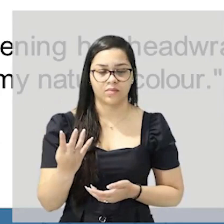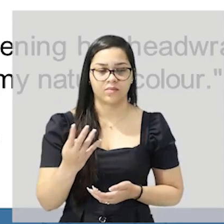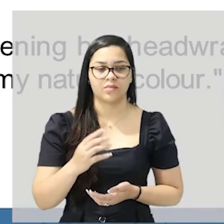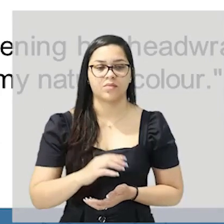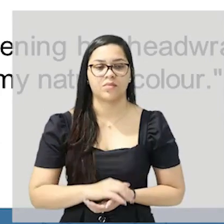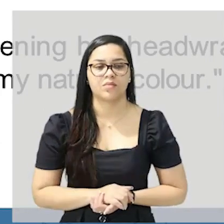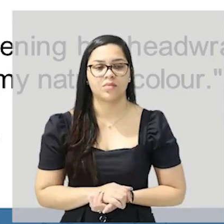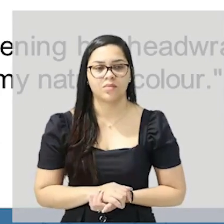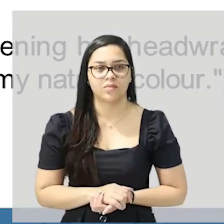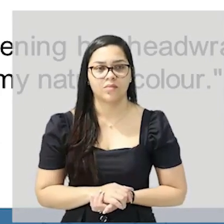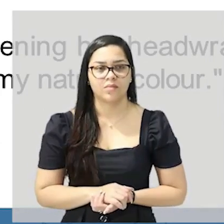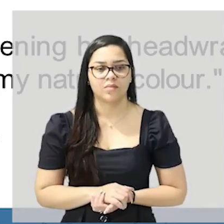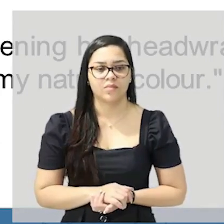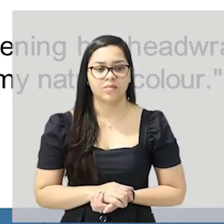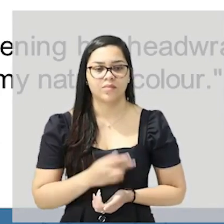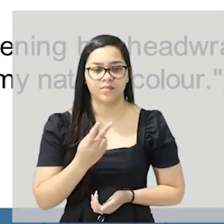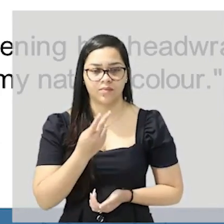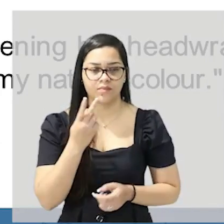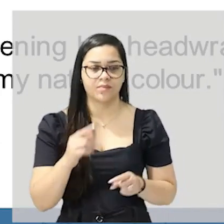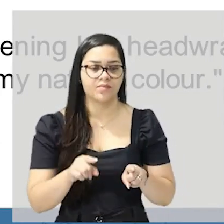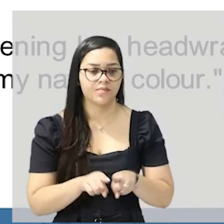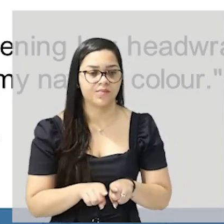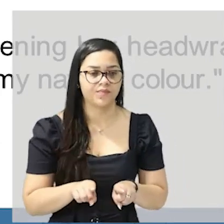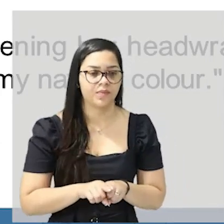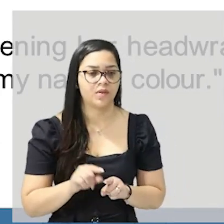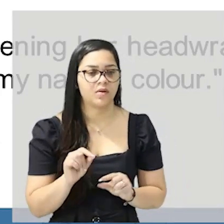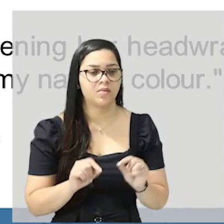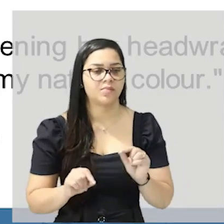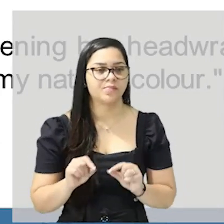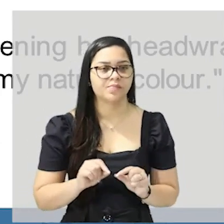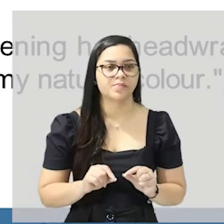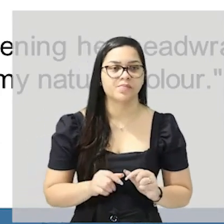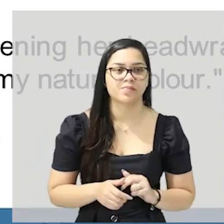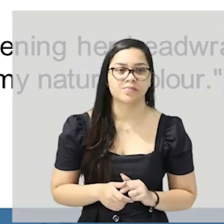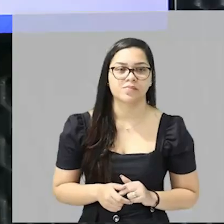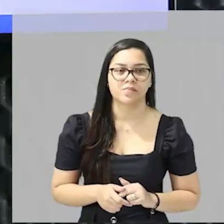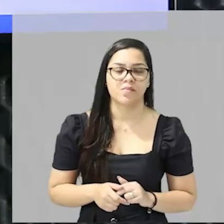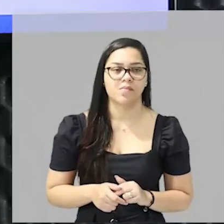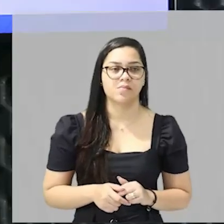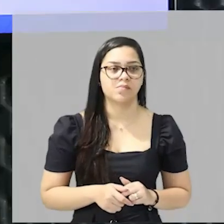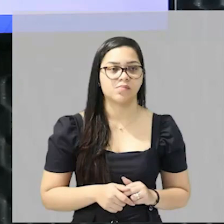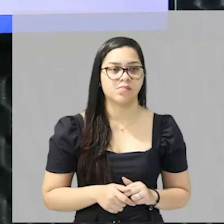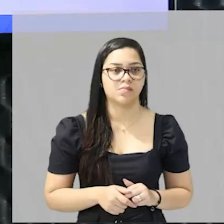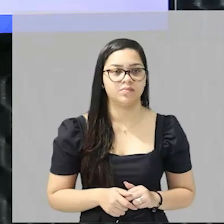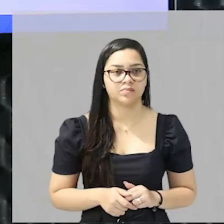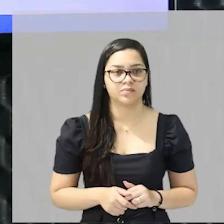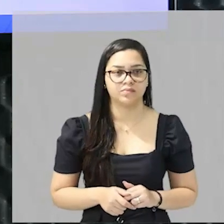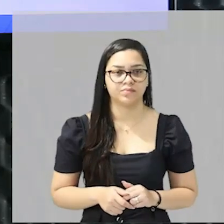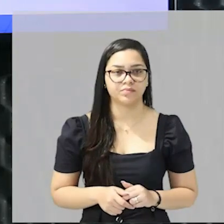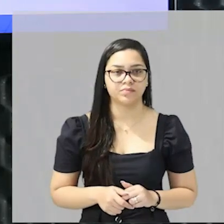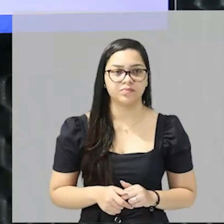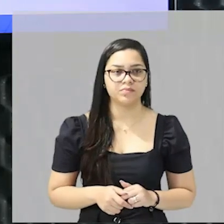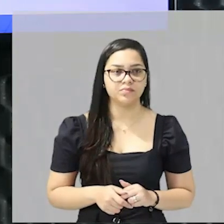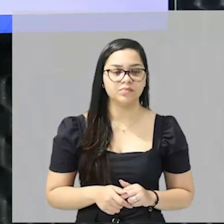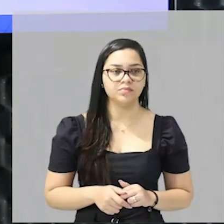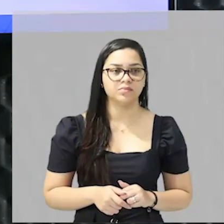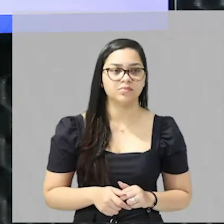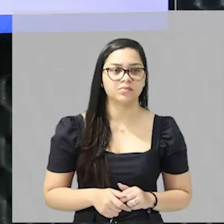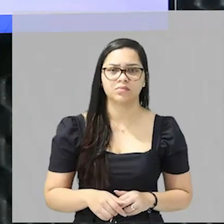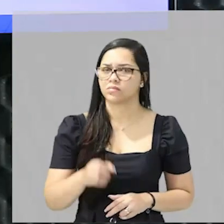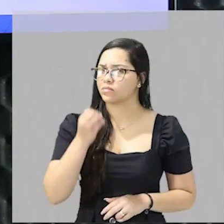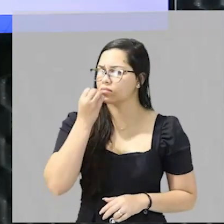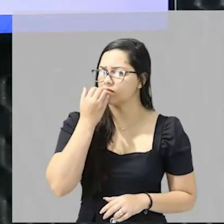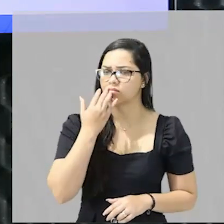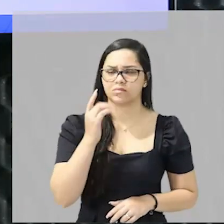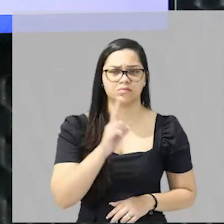A cabeleireira, que é a Aisha, prontamente diz, not a good color, não é uma cor